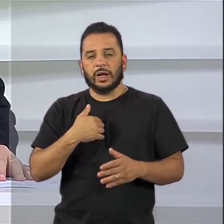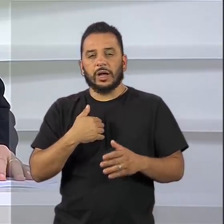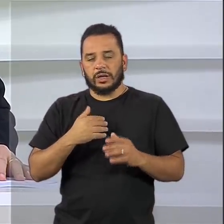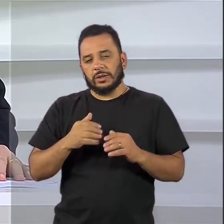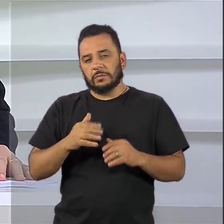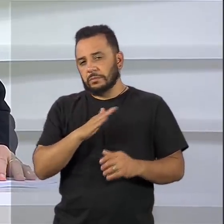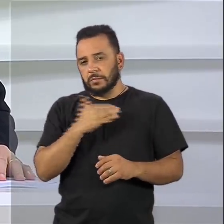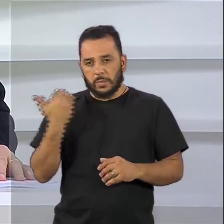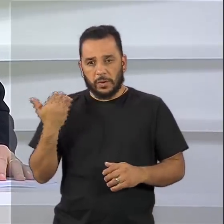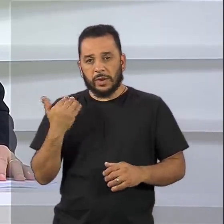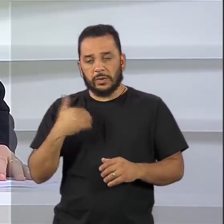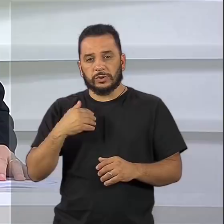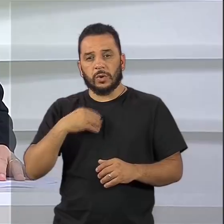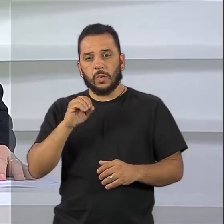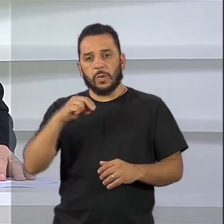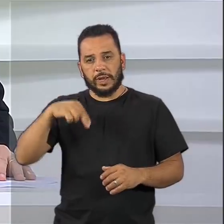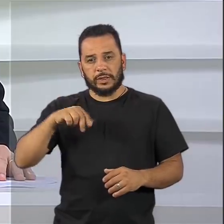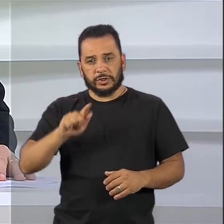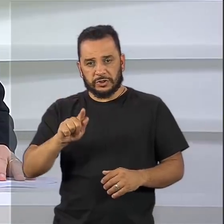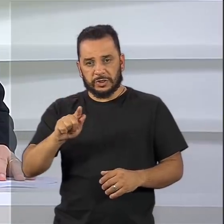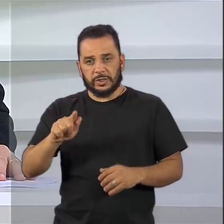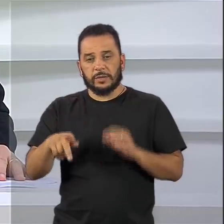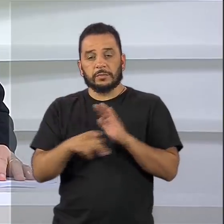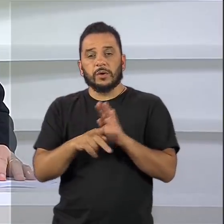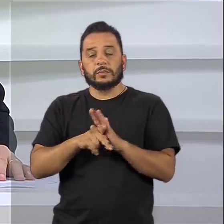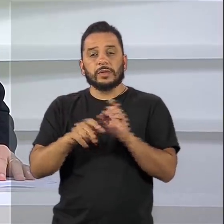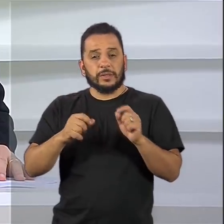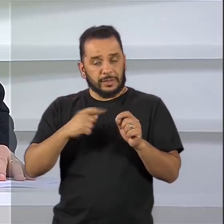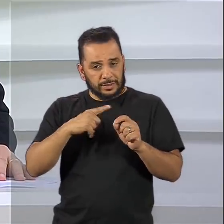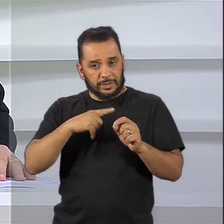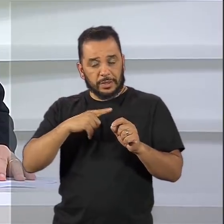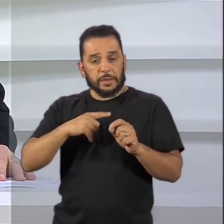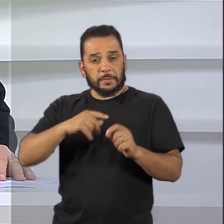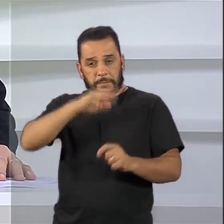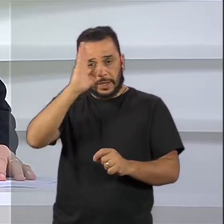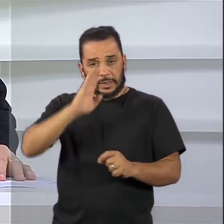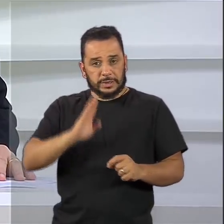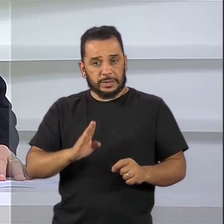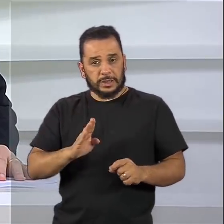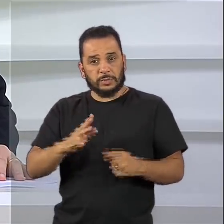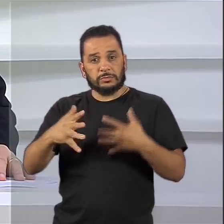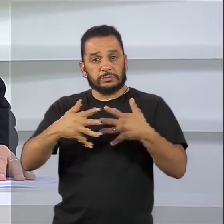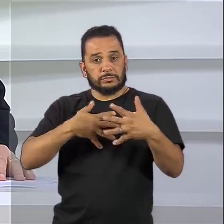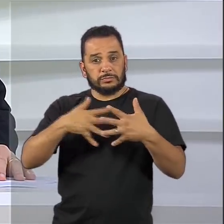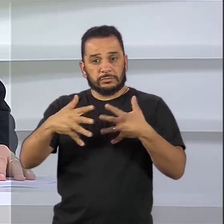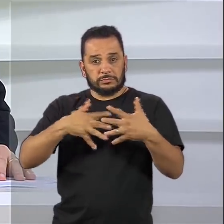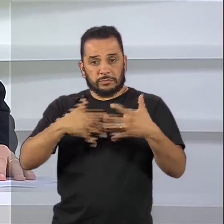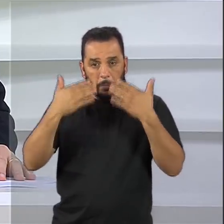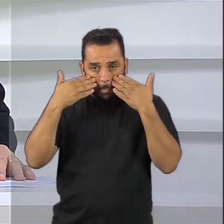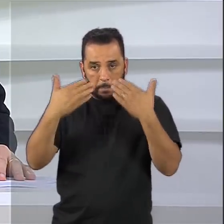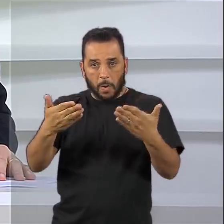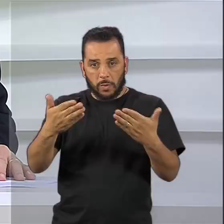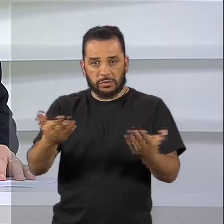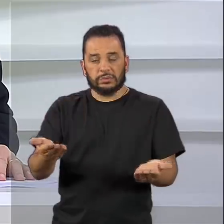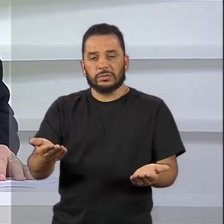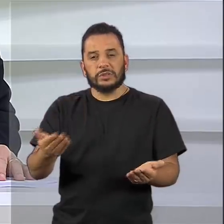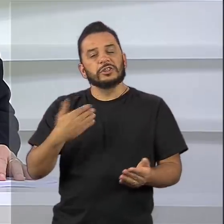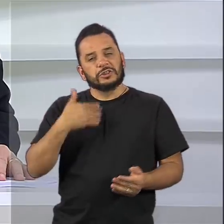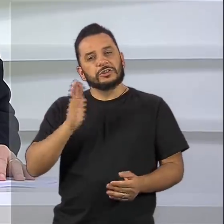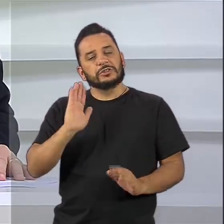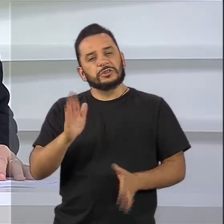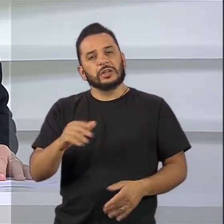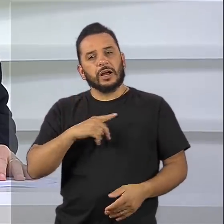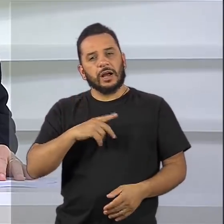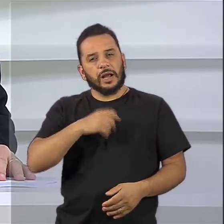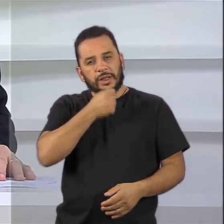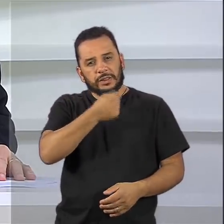lucrativos Transparência Brasil, que dirigiu durante muitos anos essa organização, e em entrevista